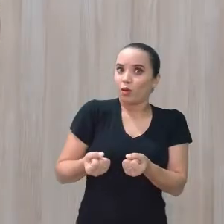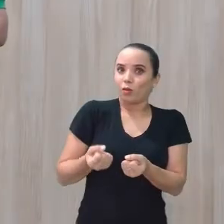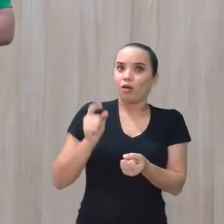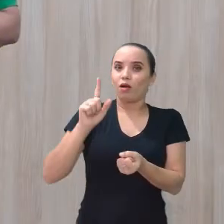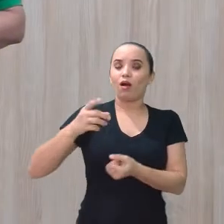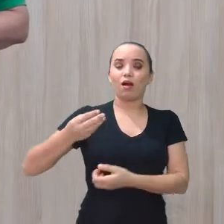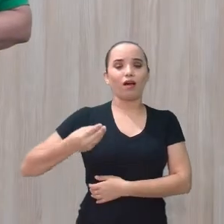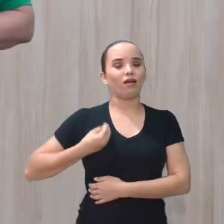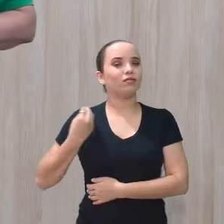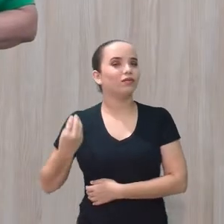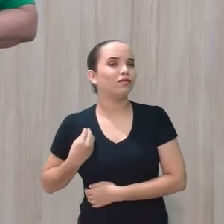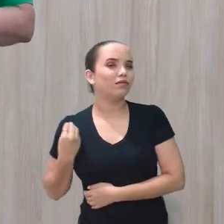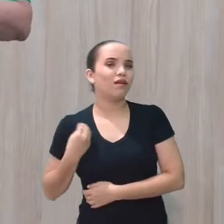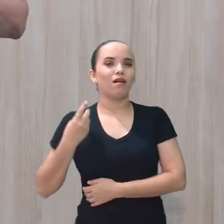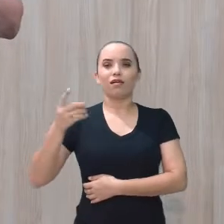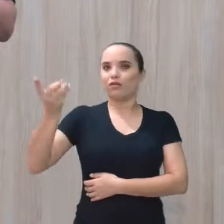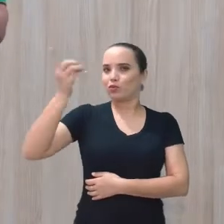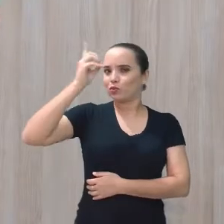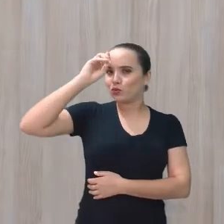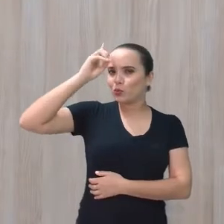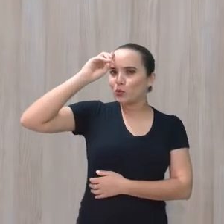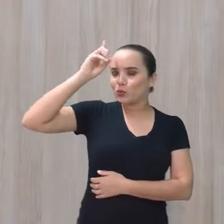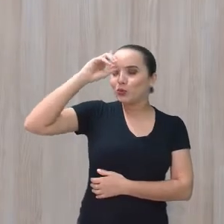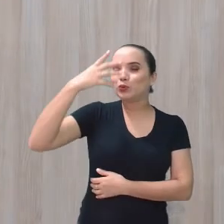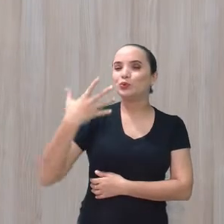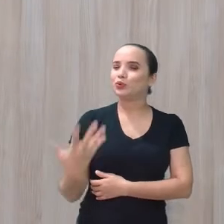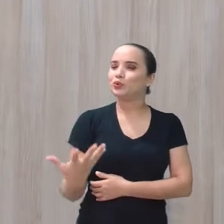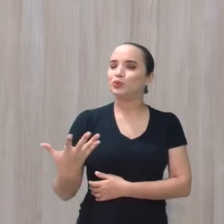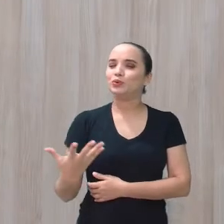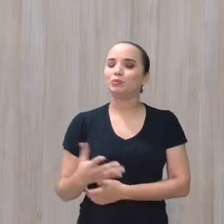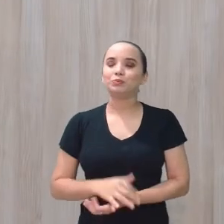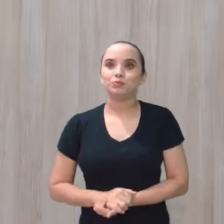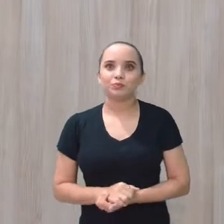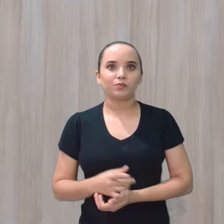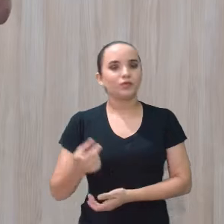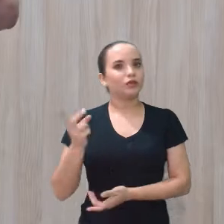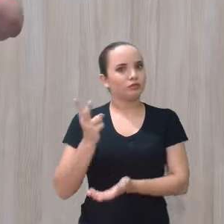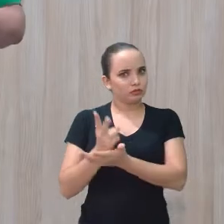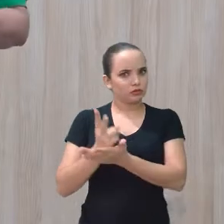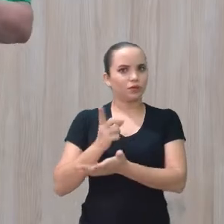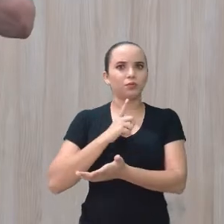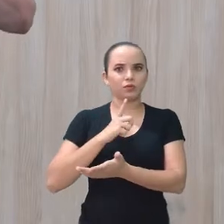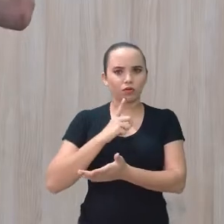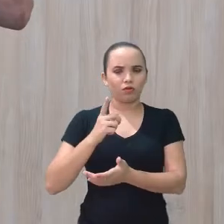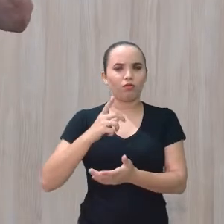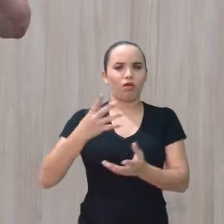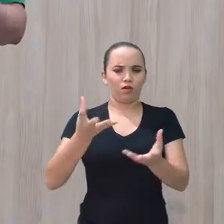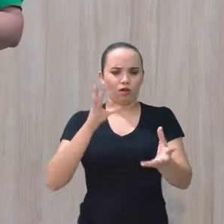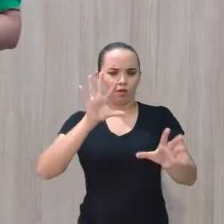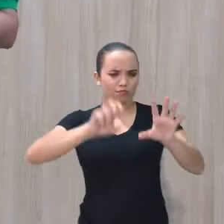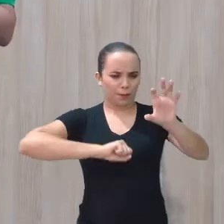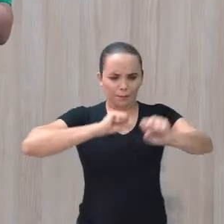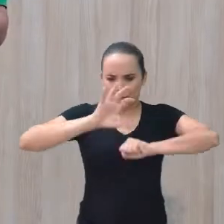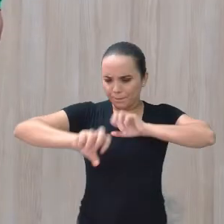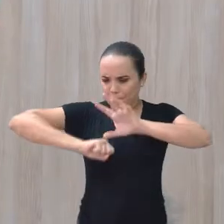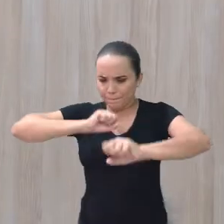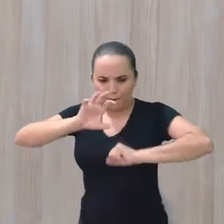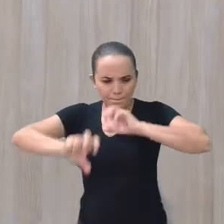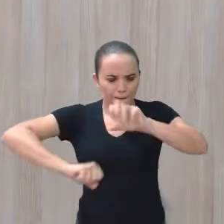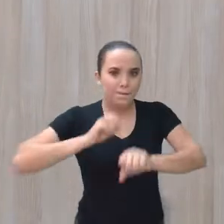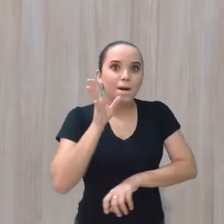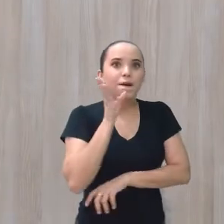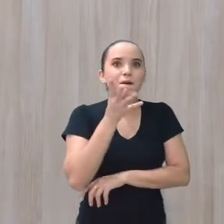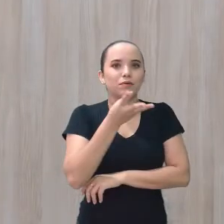vivência no dia a dia. Então, no dia a dia, nós estamos recebendo, não é, adquirindo um